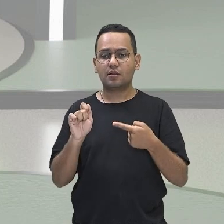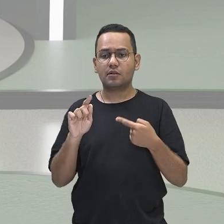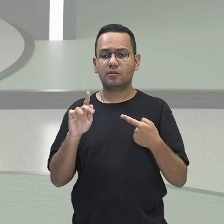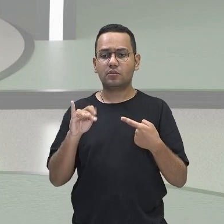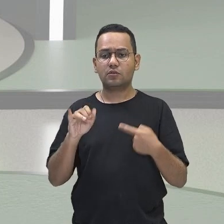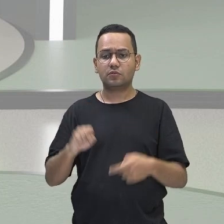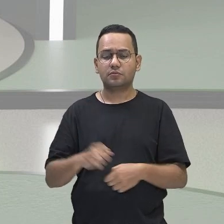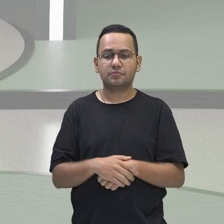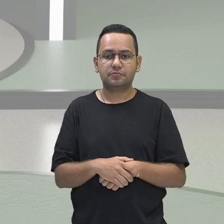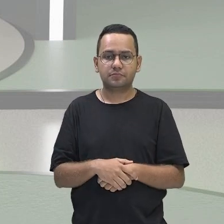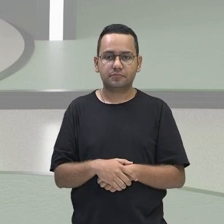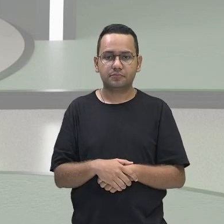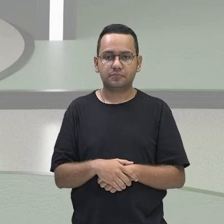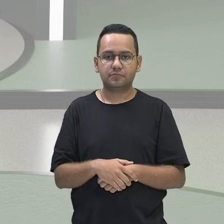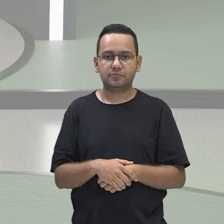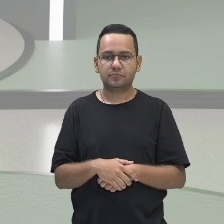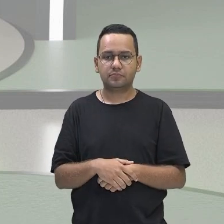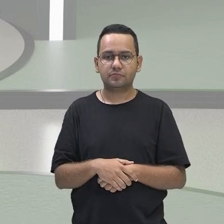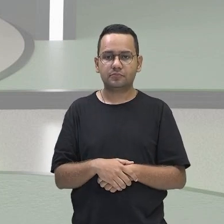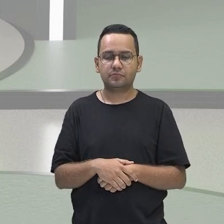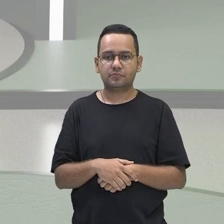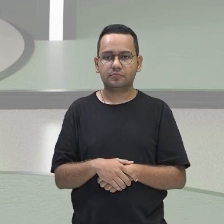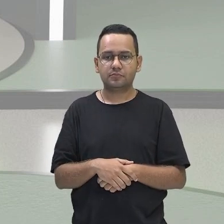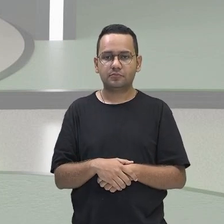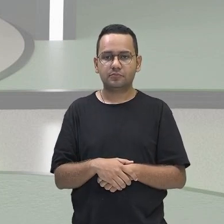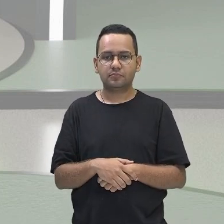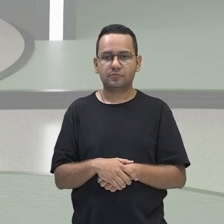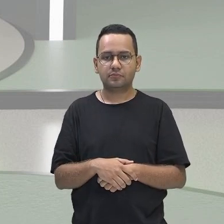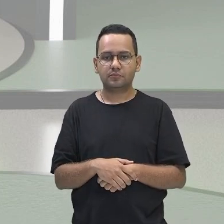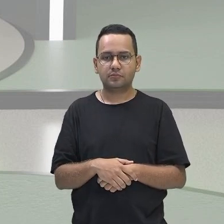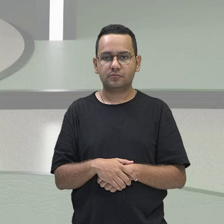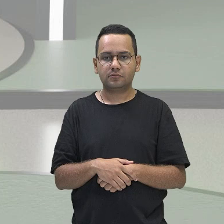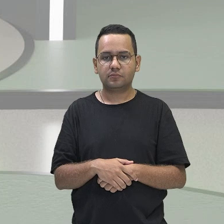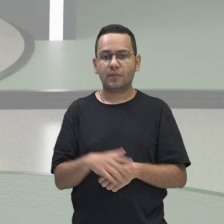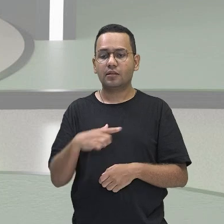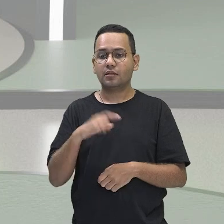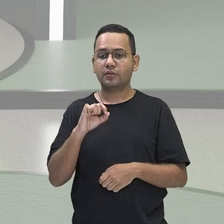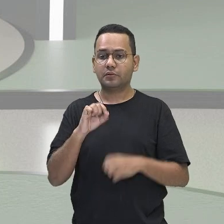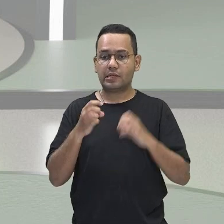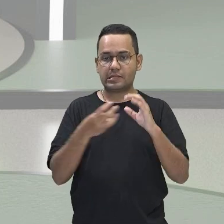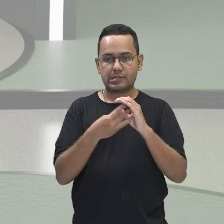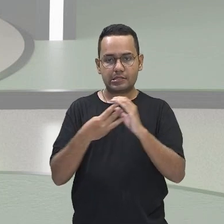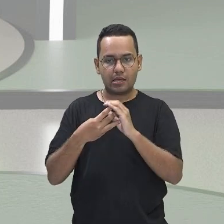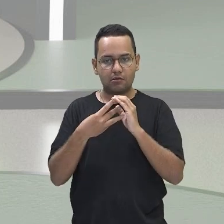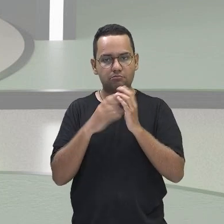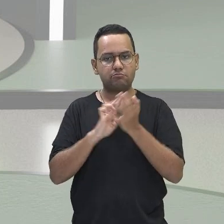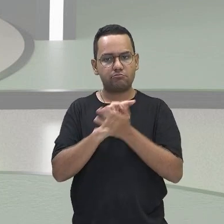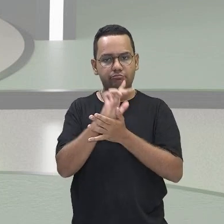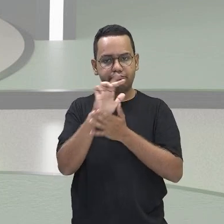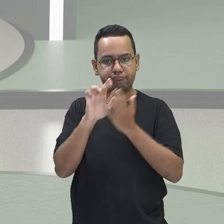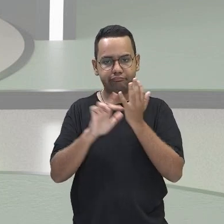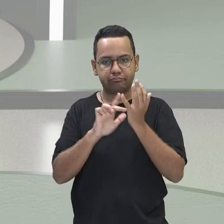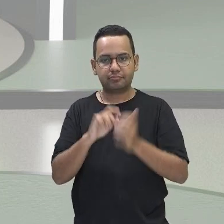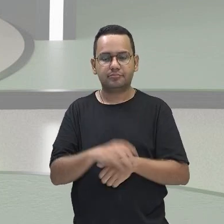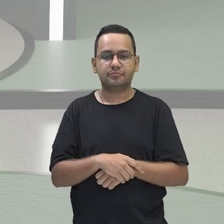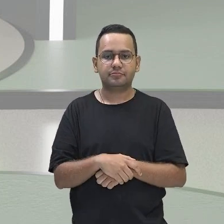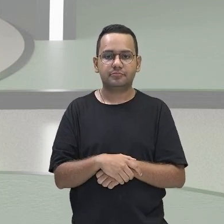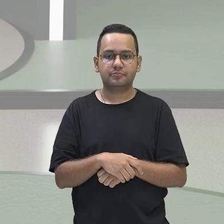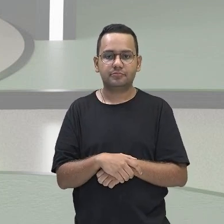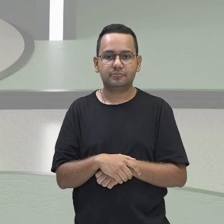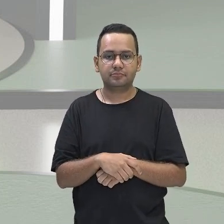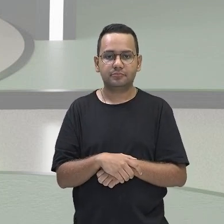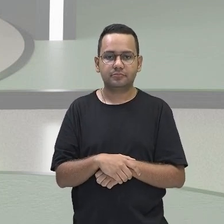serão um aglomerado de células nervosas. O nosso sistema nervoso